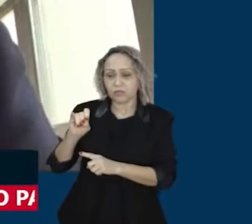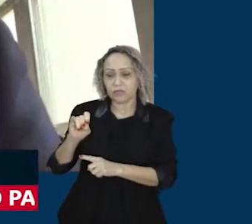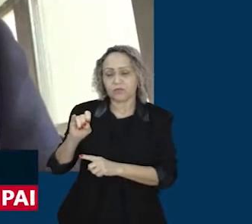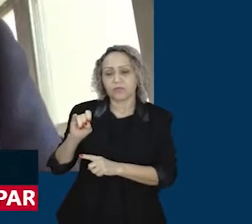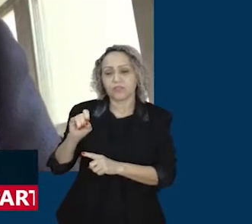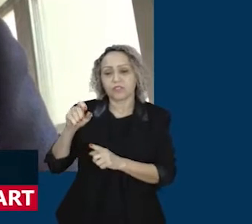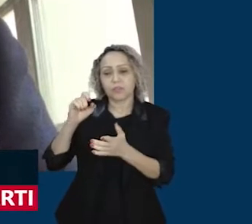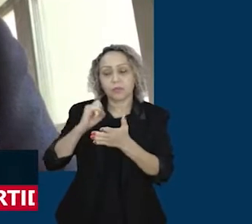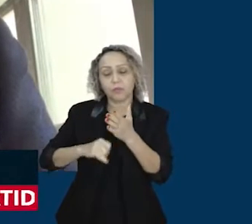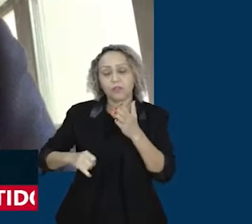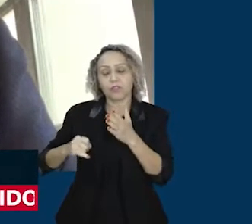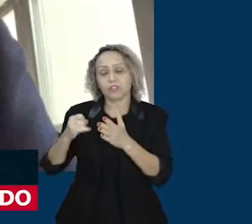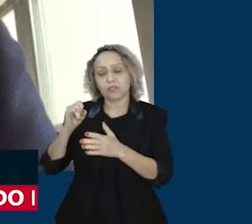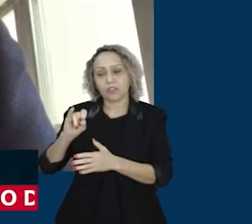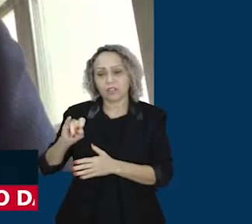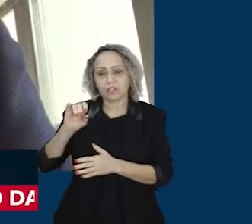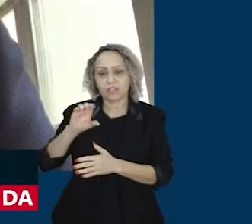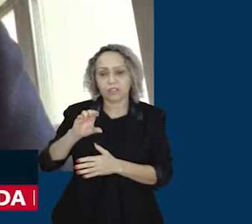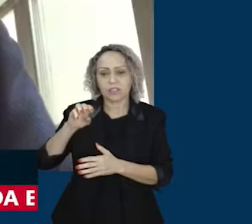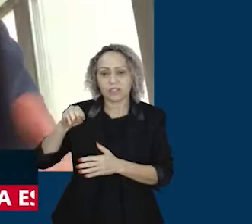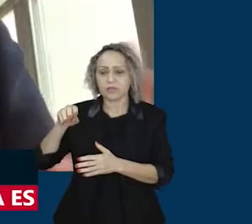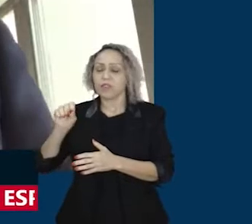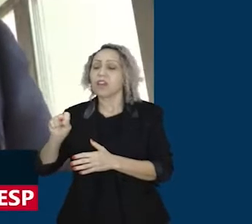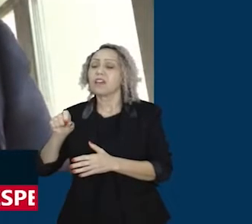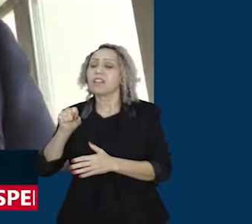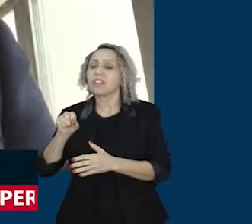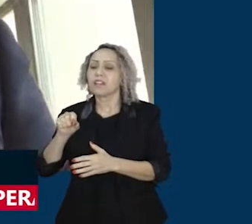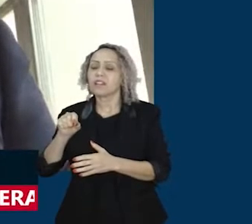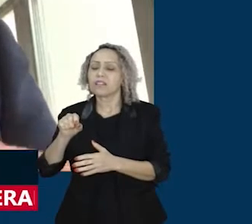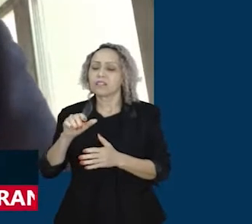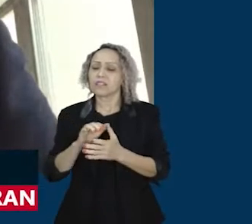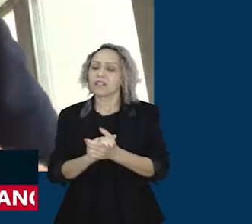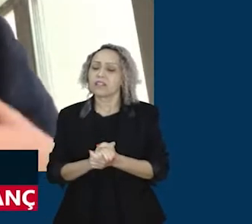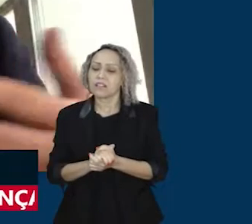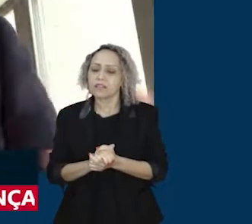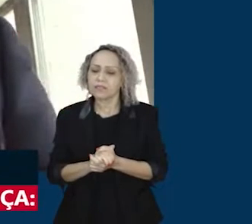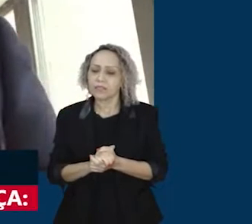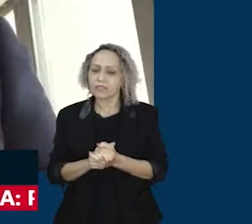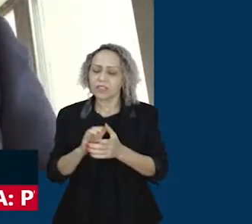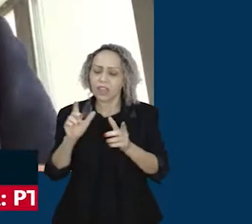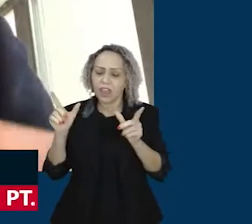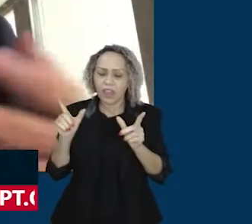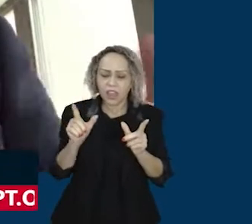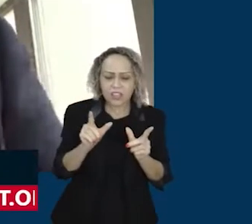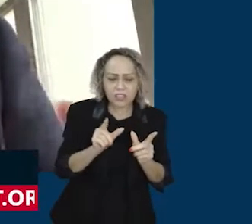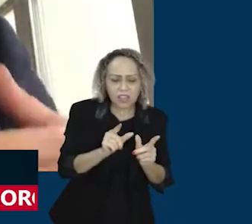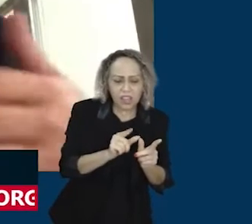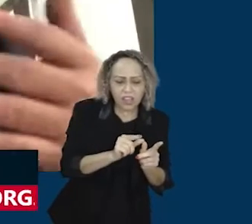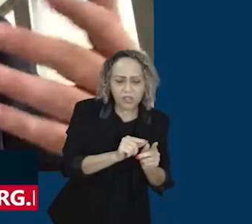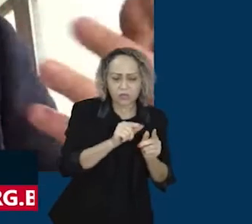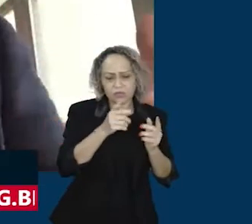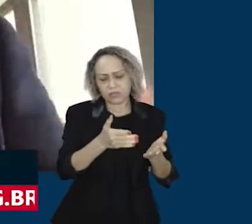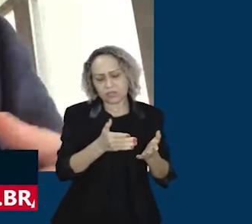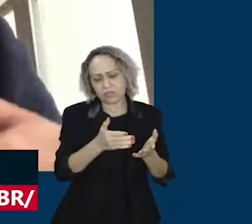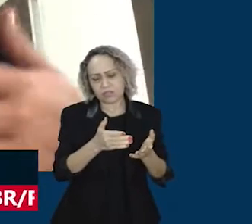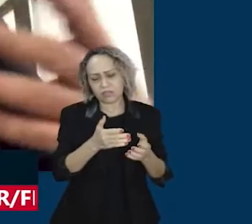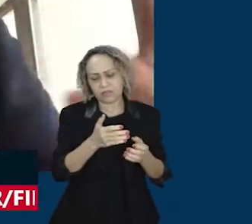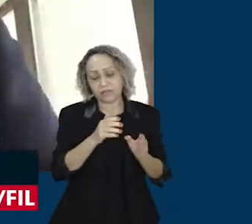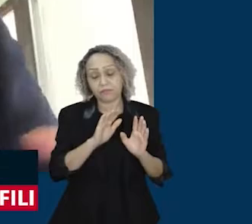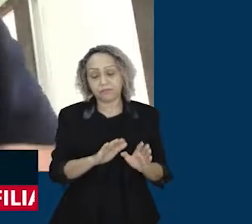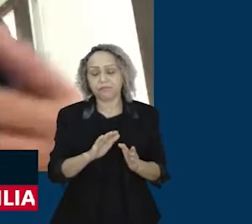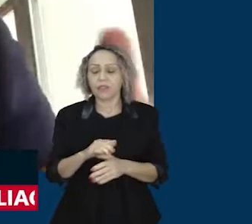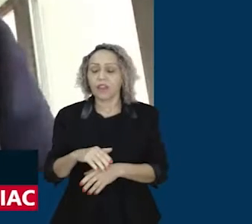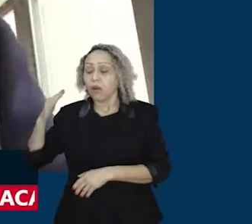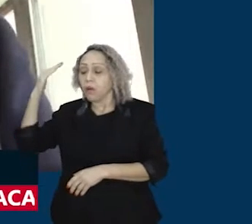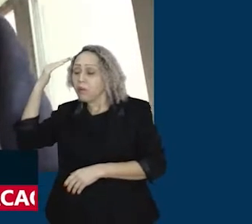bancam o governo federal. Bolsonaro faz graça para a plateia, diz, eu reduzi o IPI, o